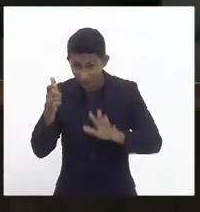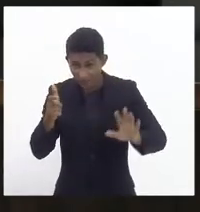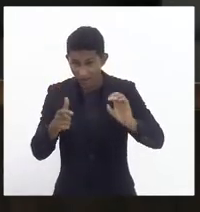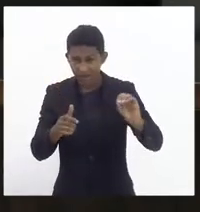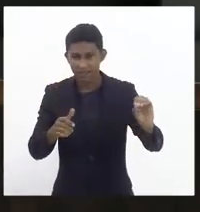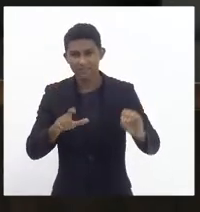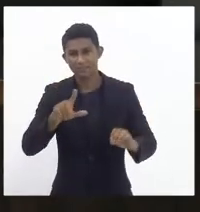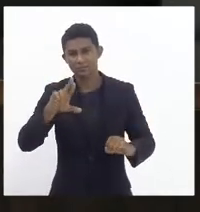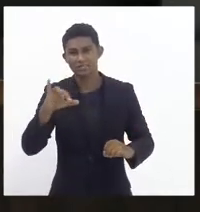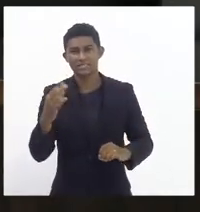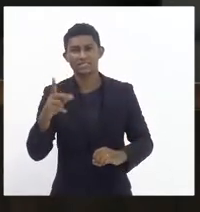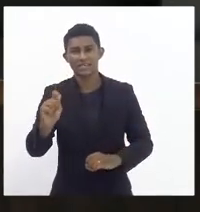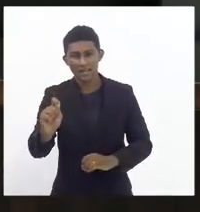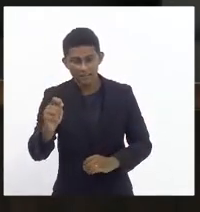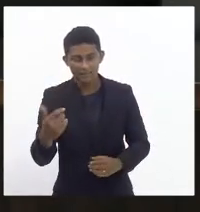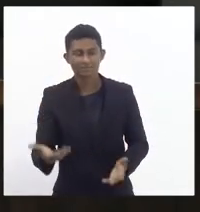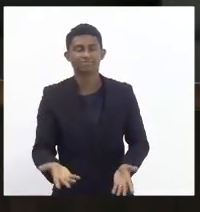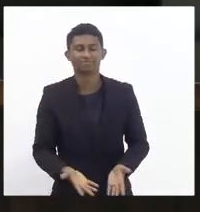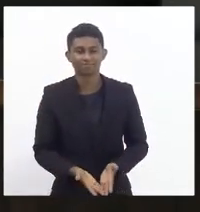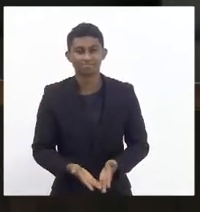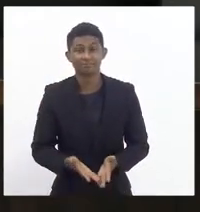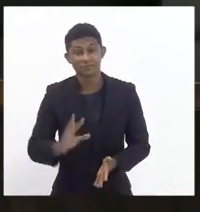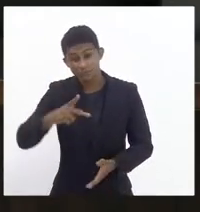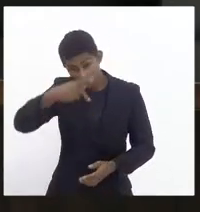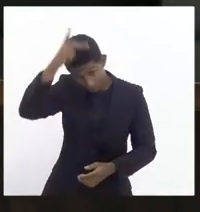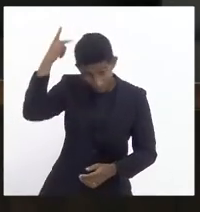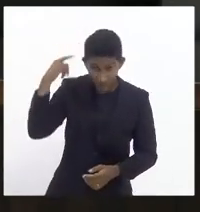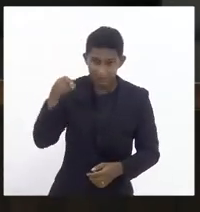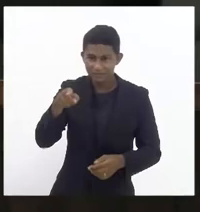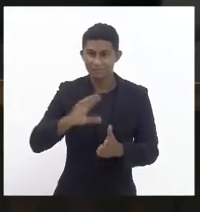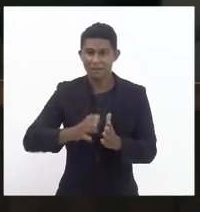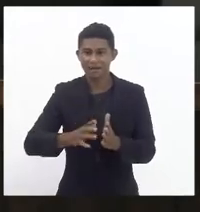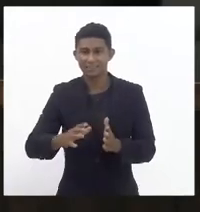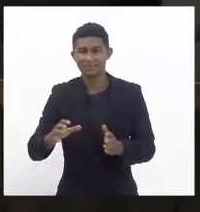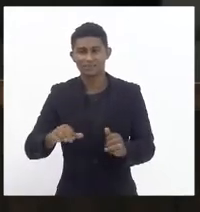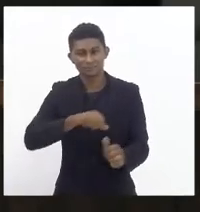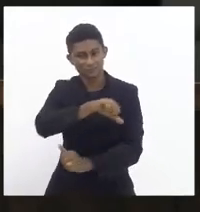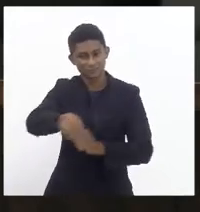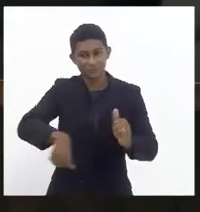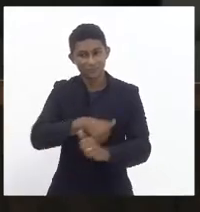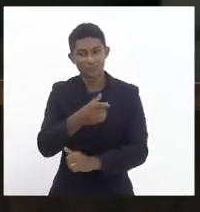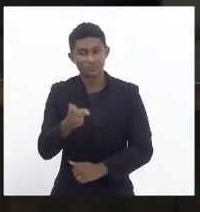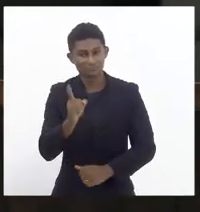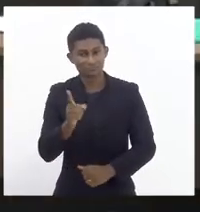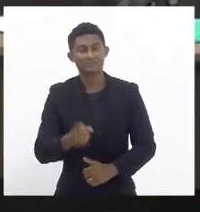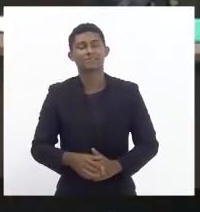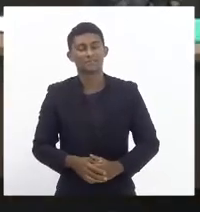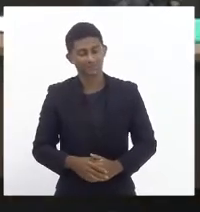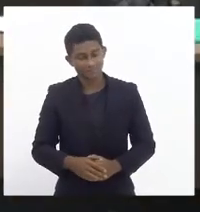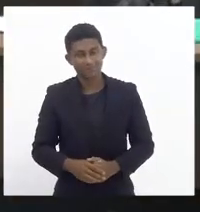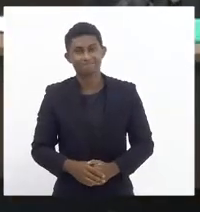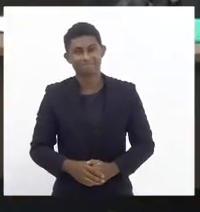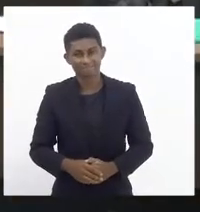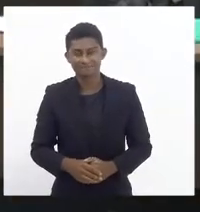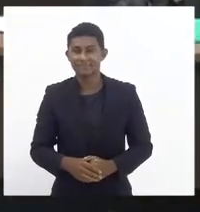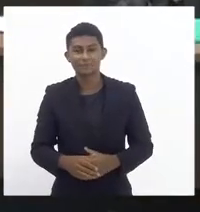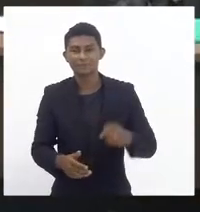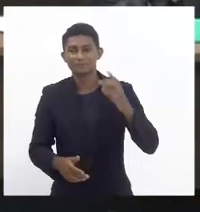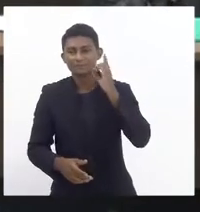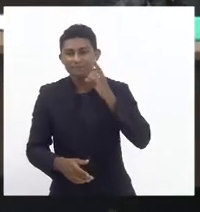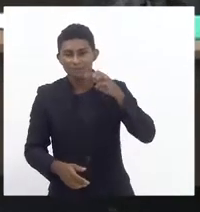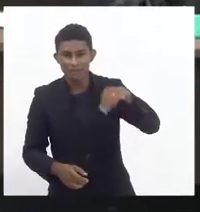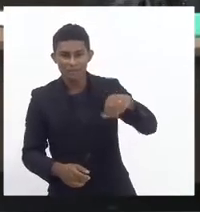Lucinha Deputado Luiz Paulo de casa nova e é deputada